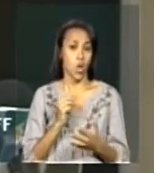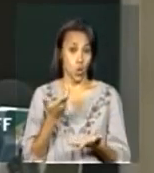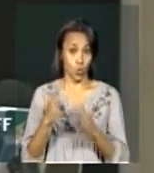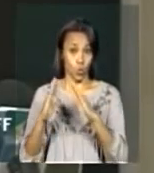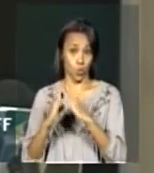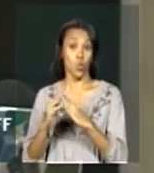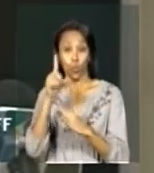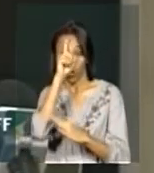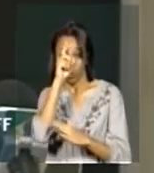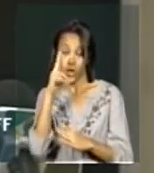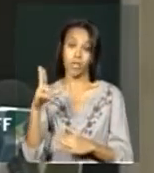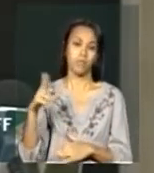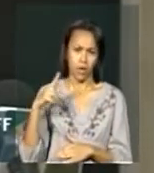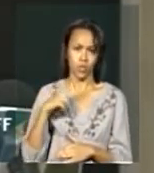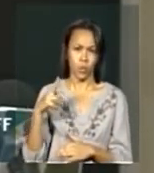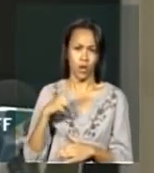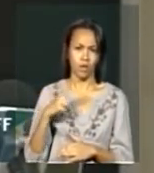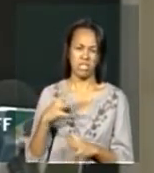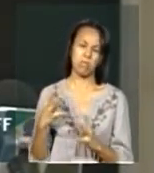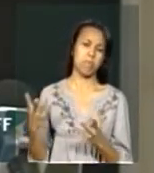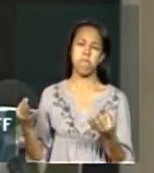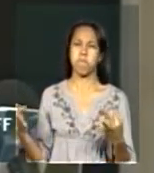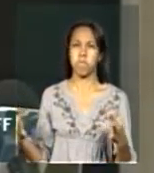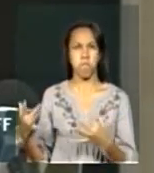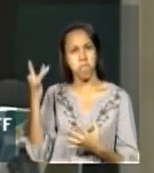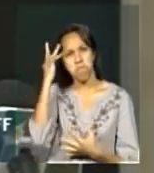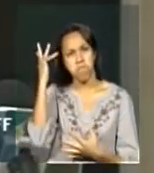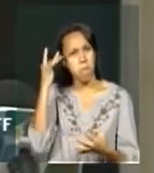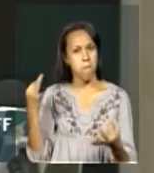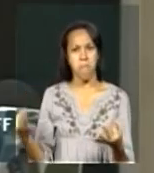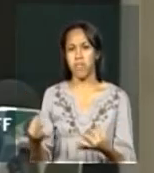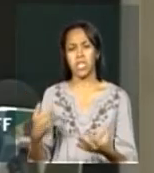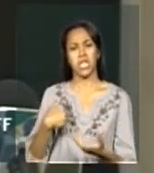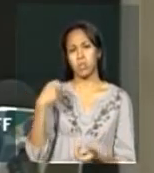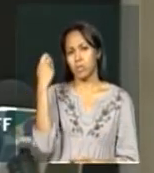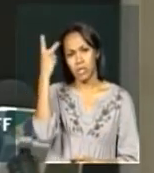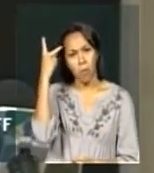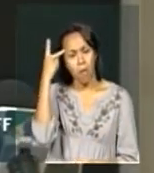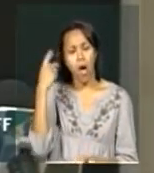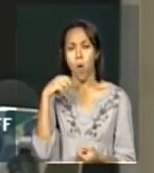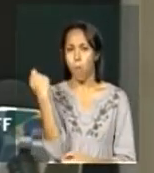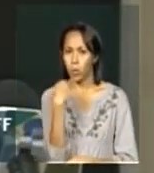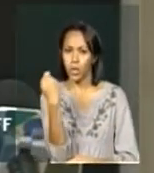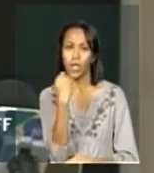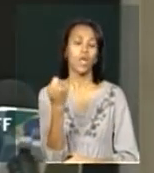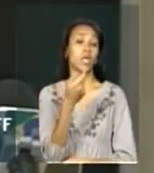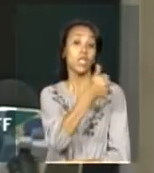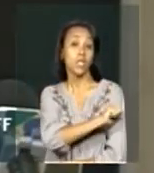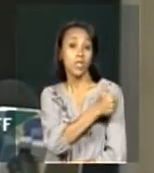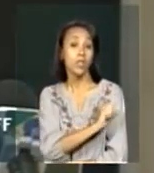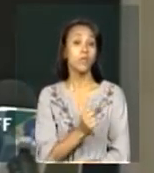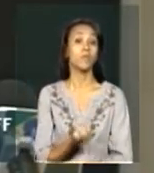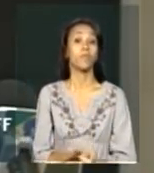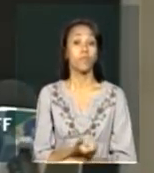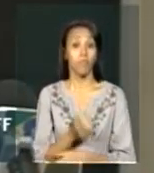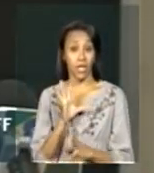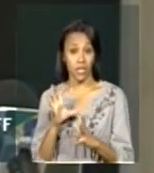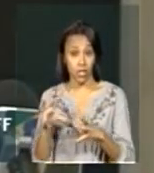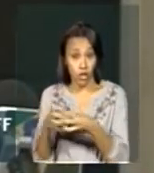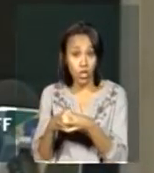privados de excelência, né, tantos de São Paulo, de Porto Alegre, do Rio, para com esse